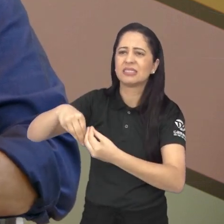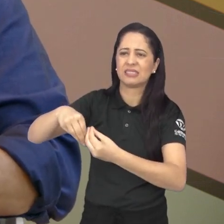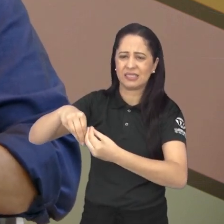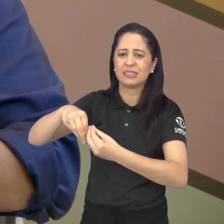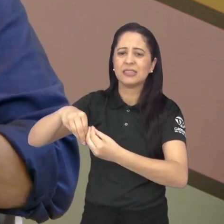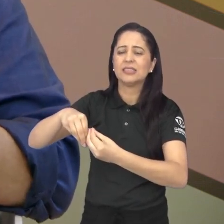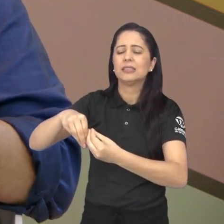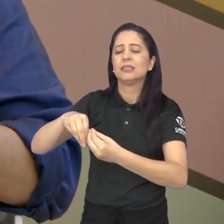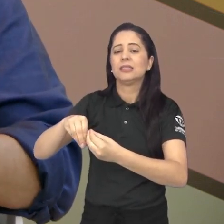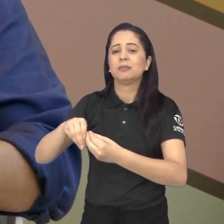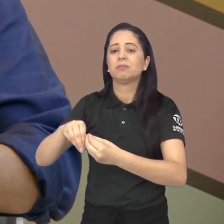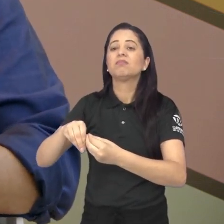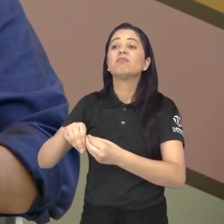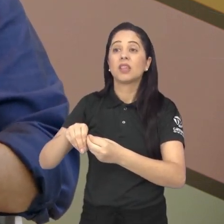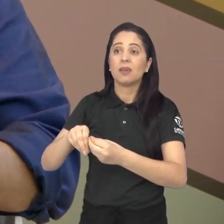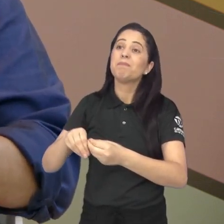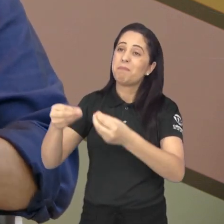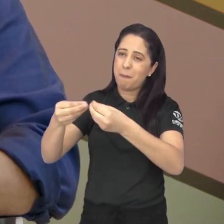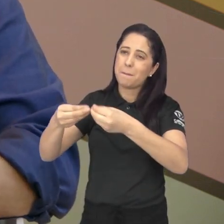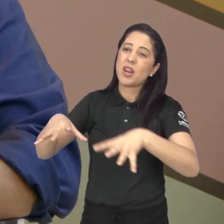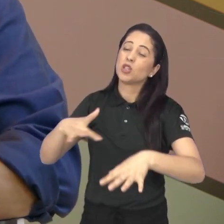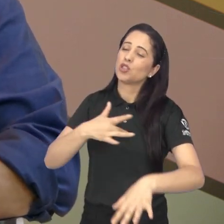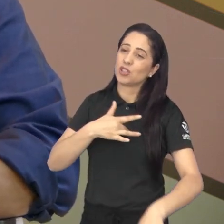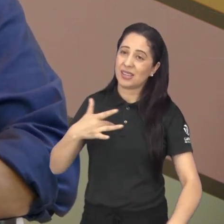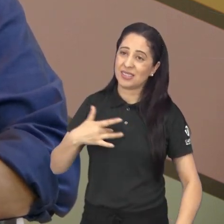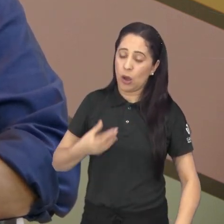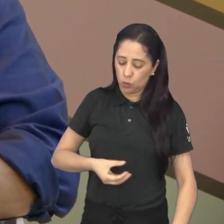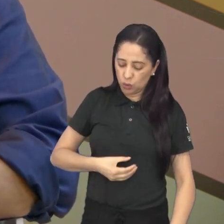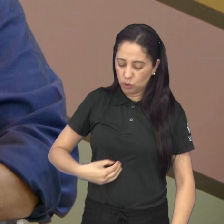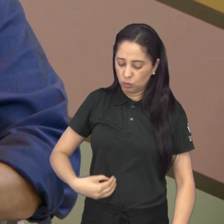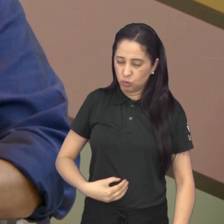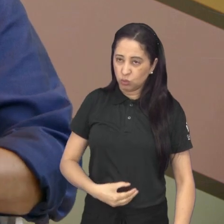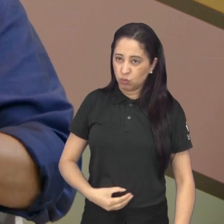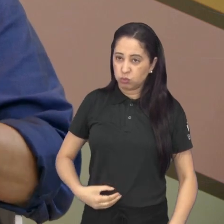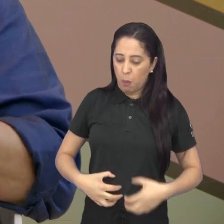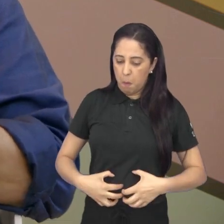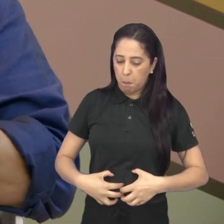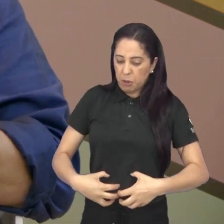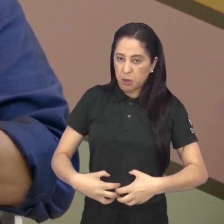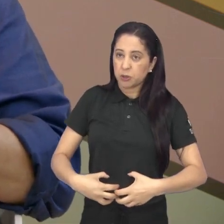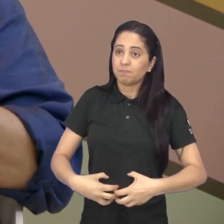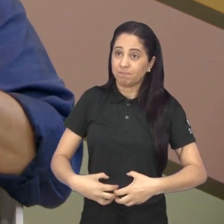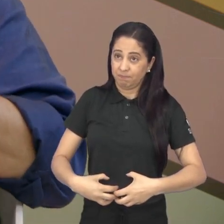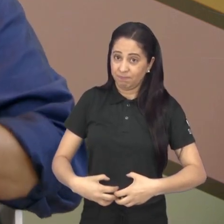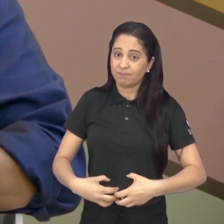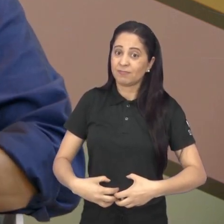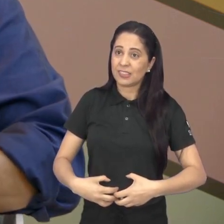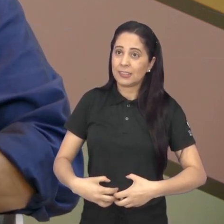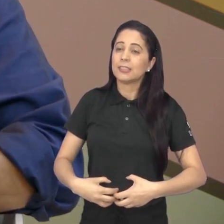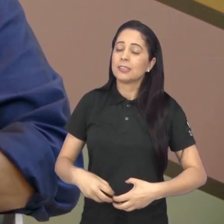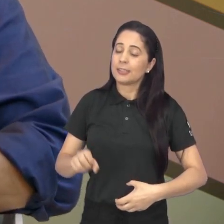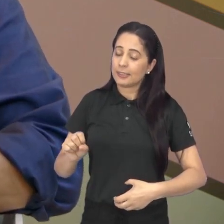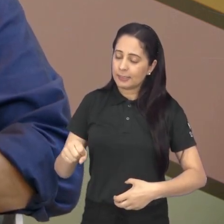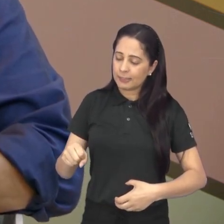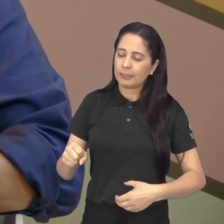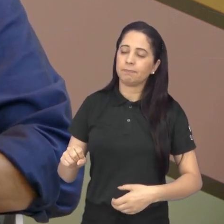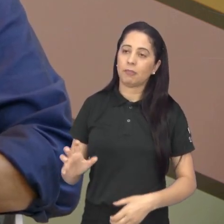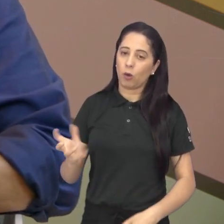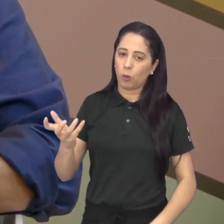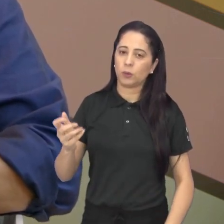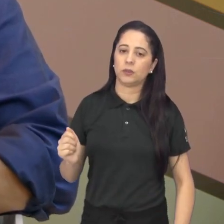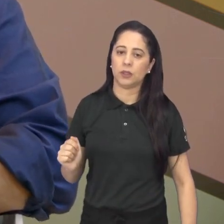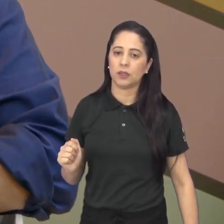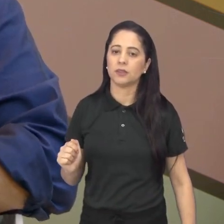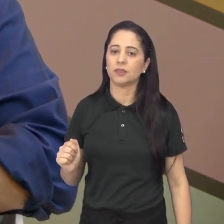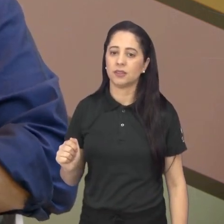corantes, que realmente inflamam o nosso organismo. A porta de entrada do nosso organismo é o aparelho digestivo, e